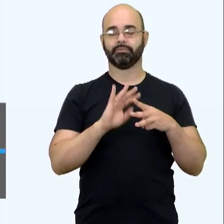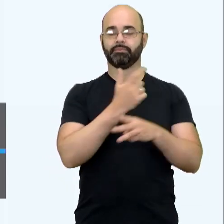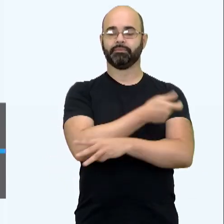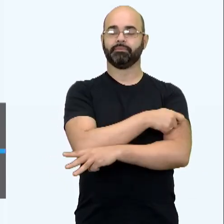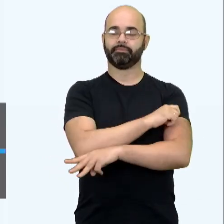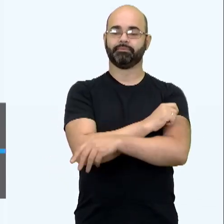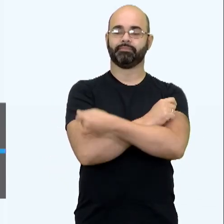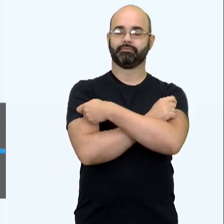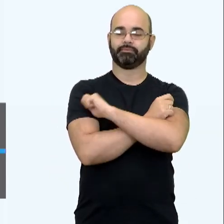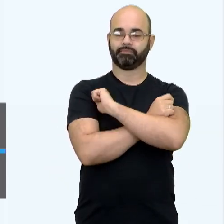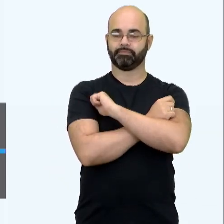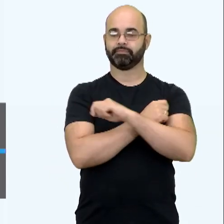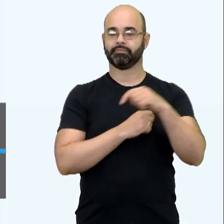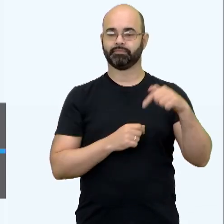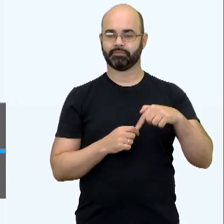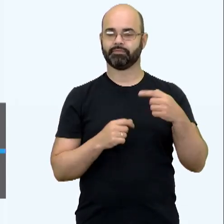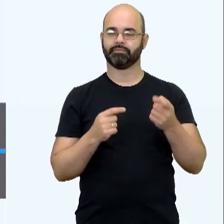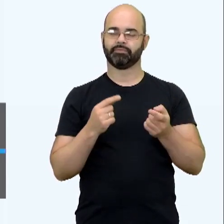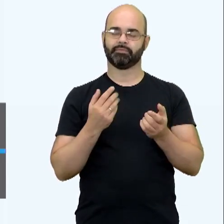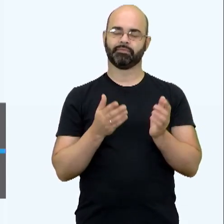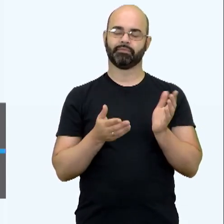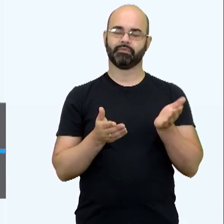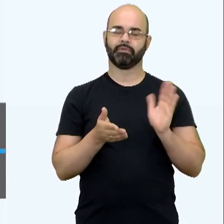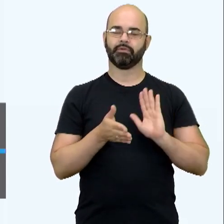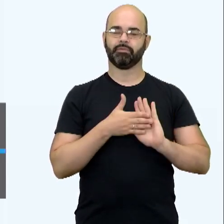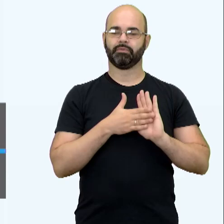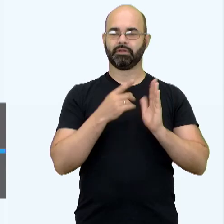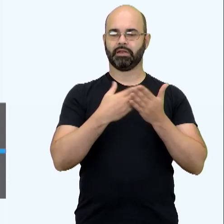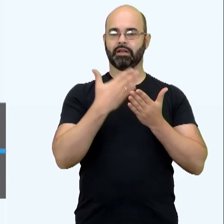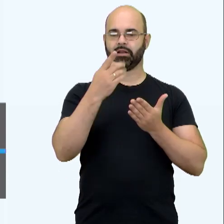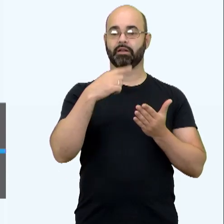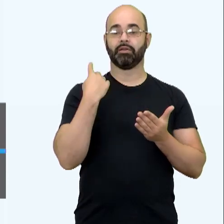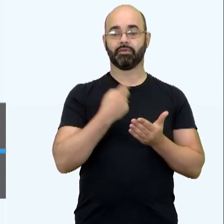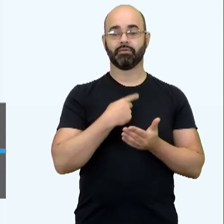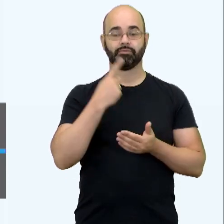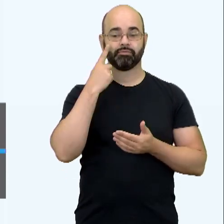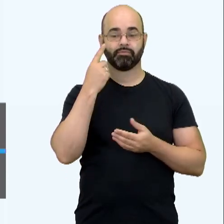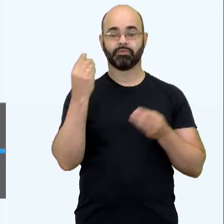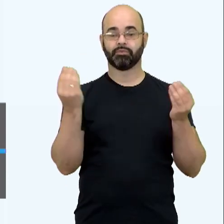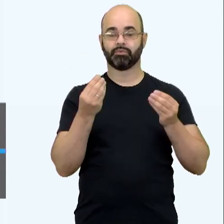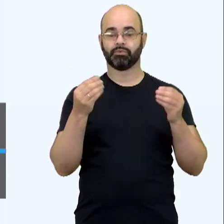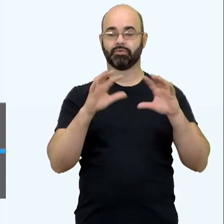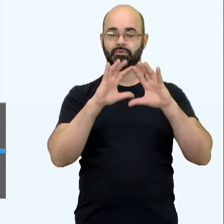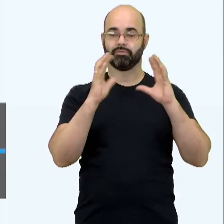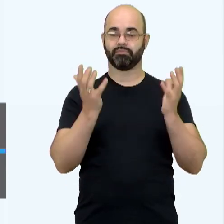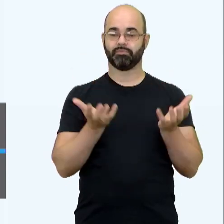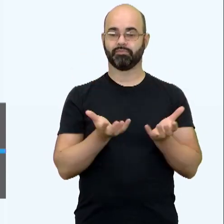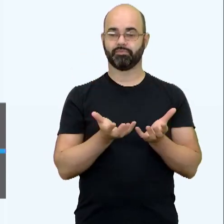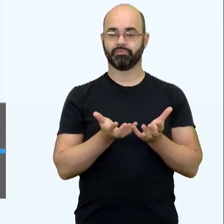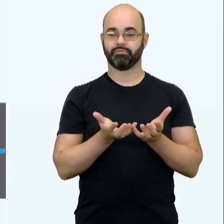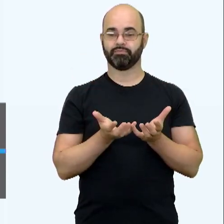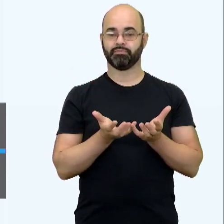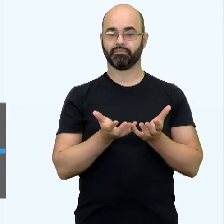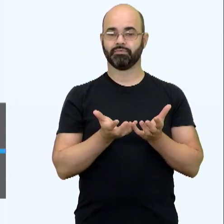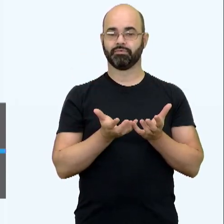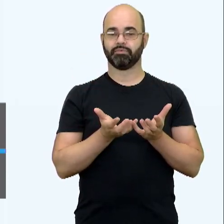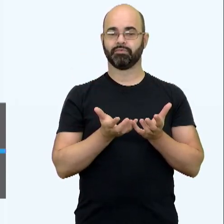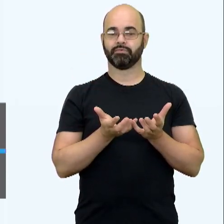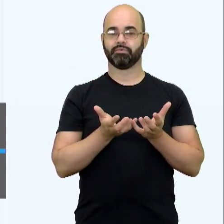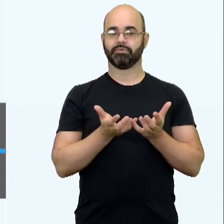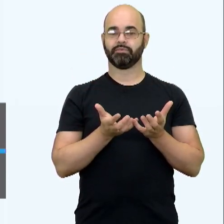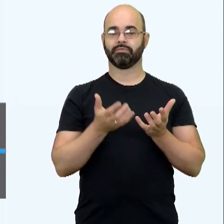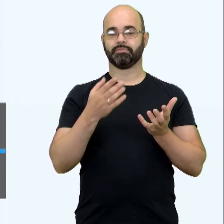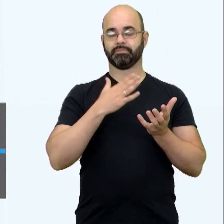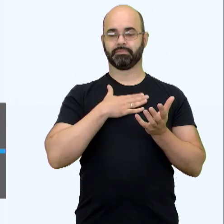massa que foi a proposta da sua aula. Vamos ver como é a camada da Terra conforme a